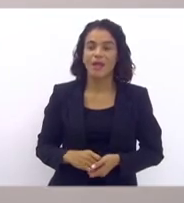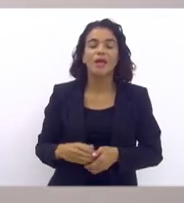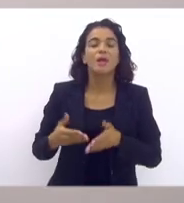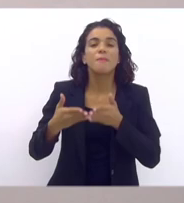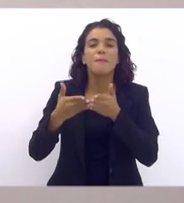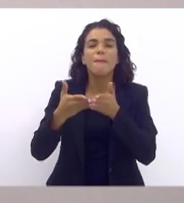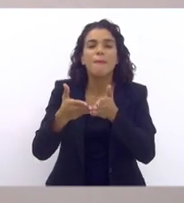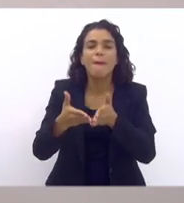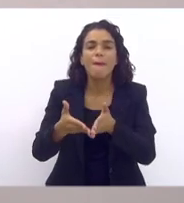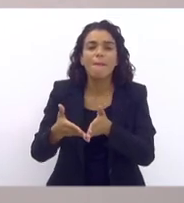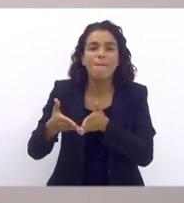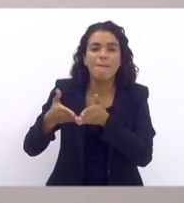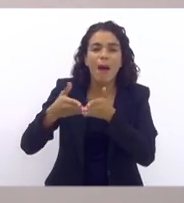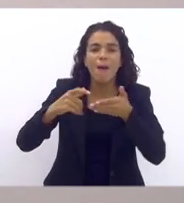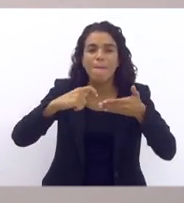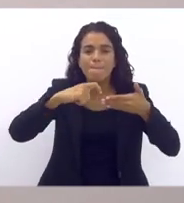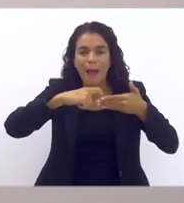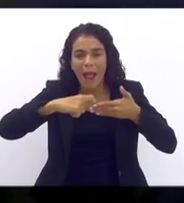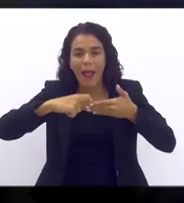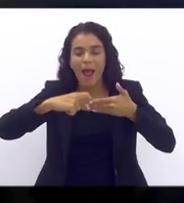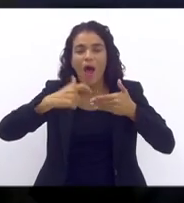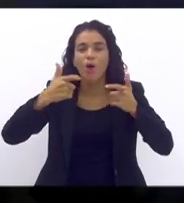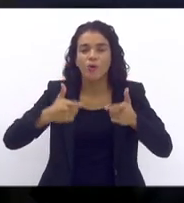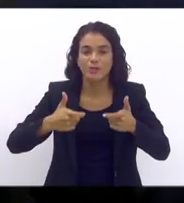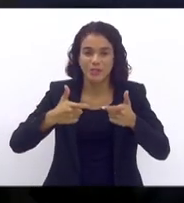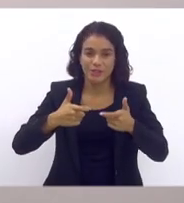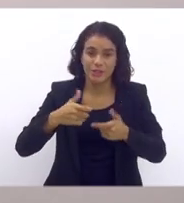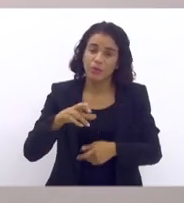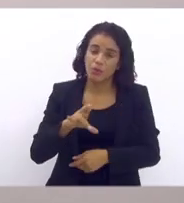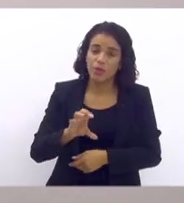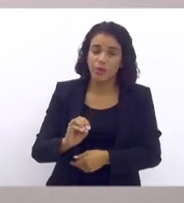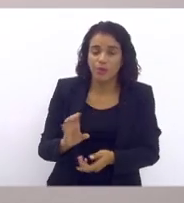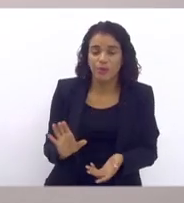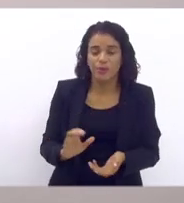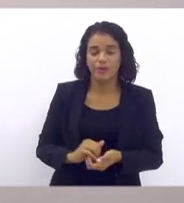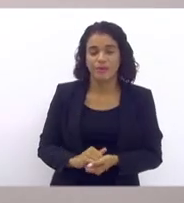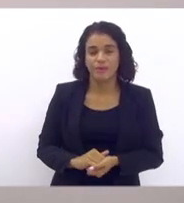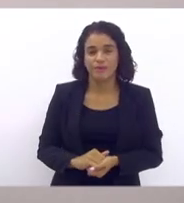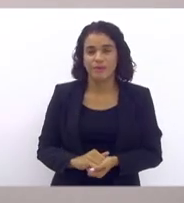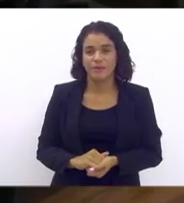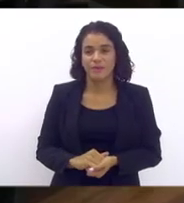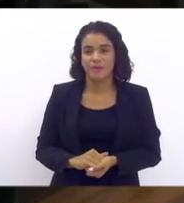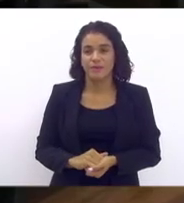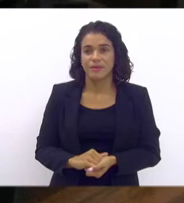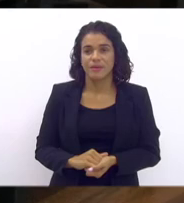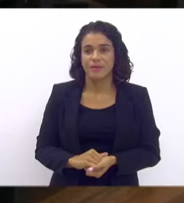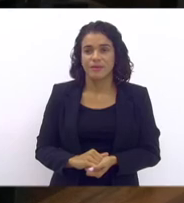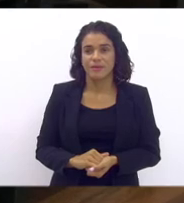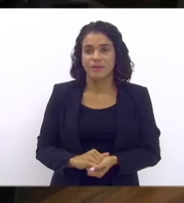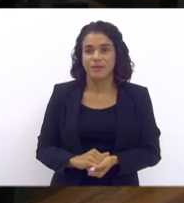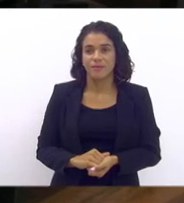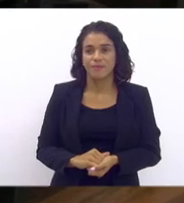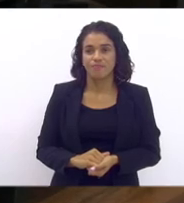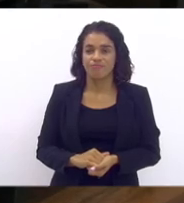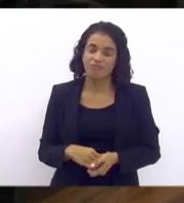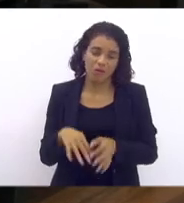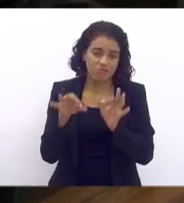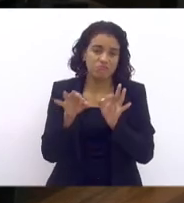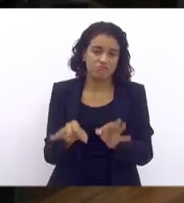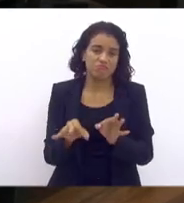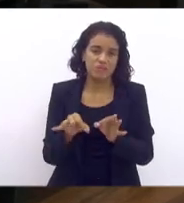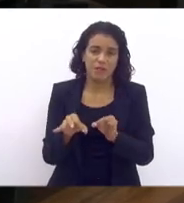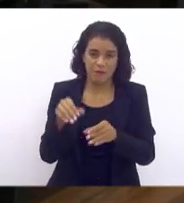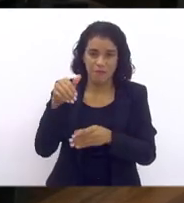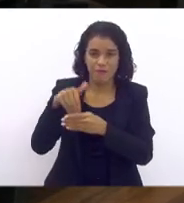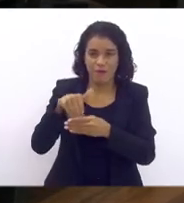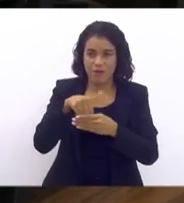maiores Marinas e dos atracadores Fica onde Rio de Janeiro aí eu eu acho que é correto chamar então vamos deliberar também